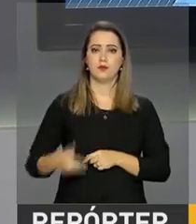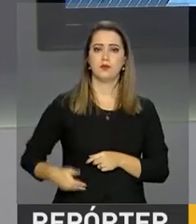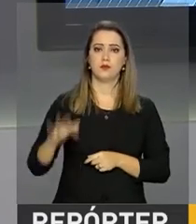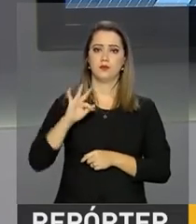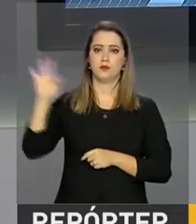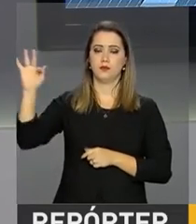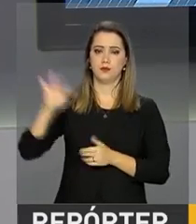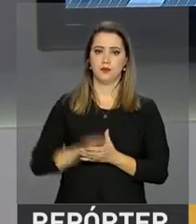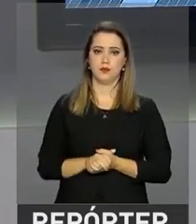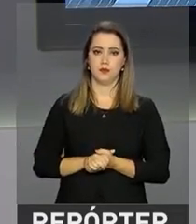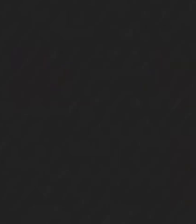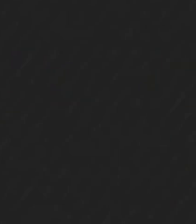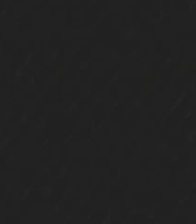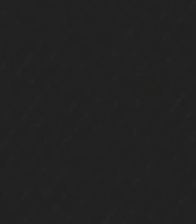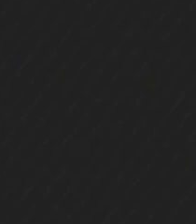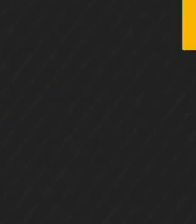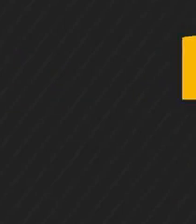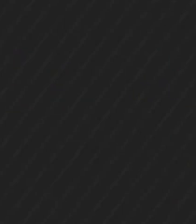a tv do governo federal